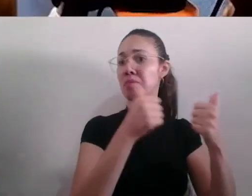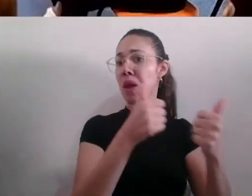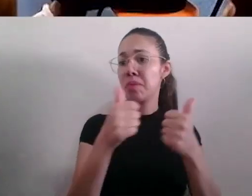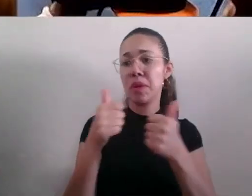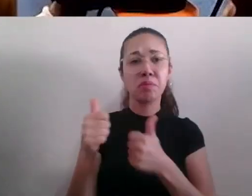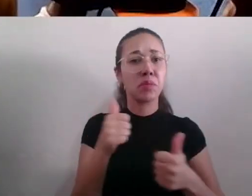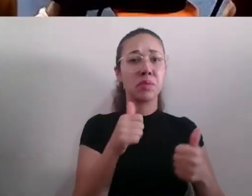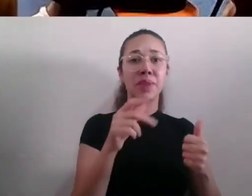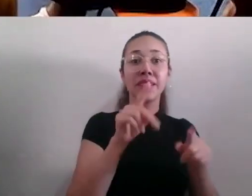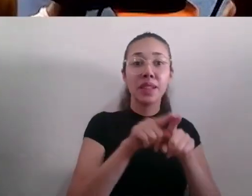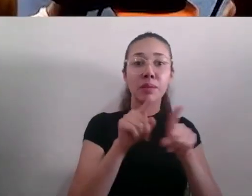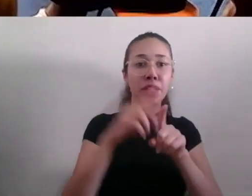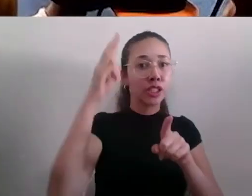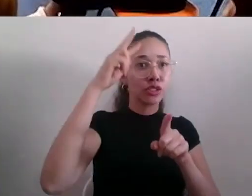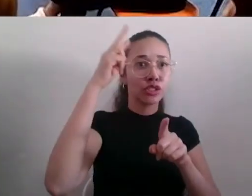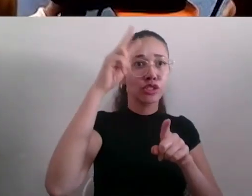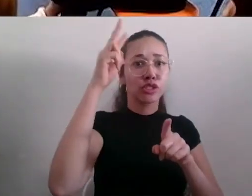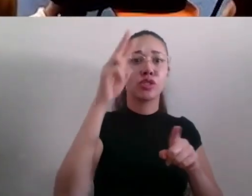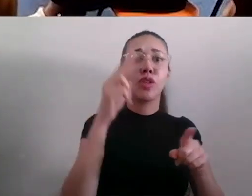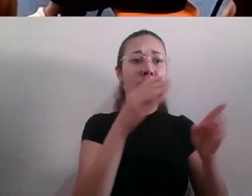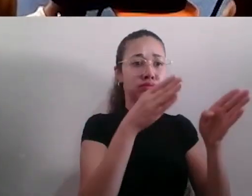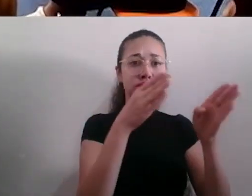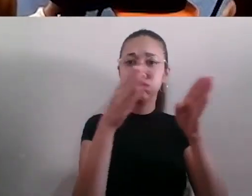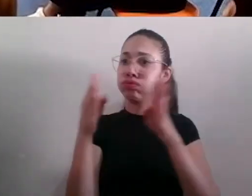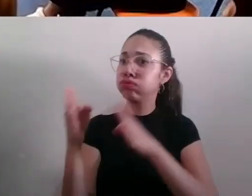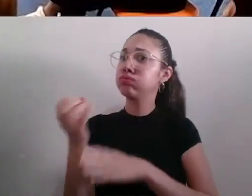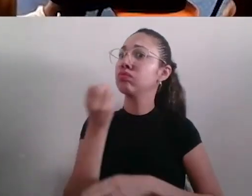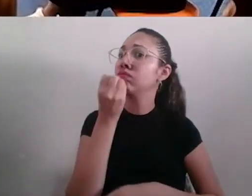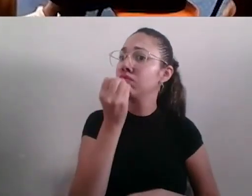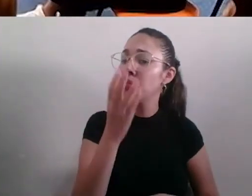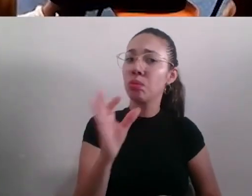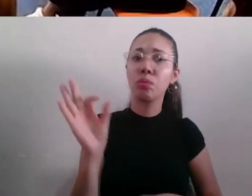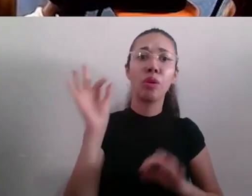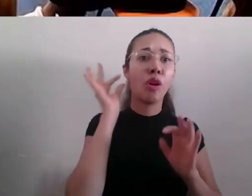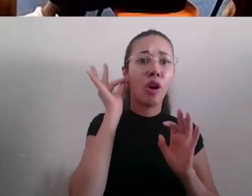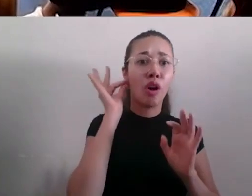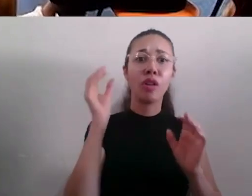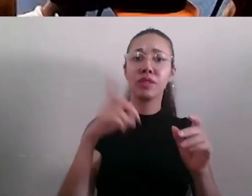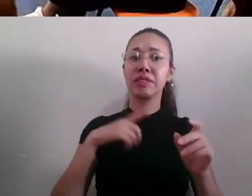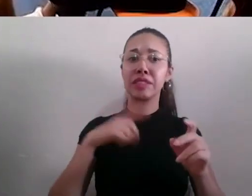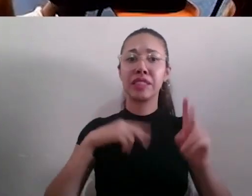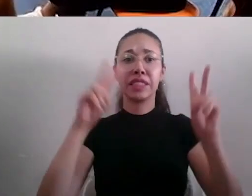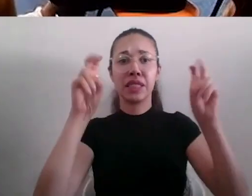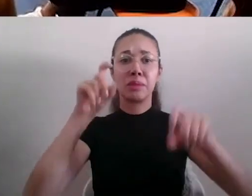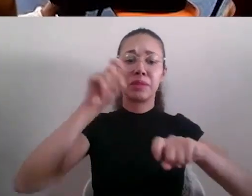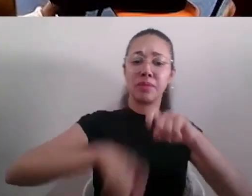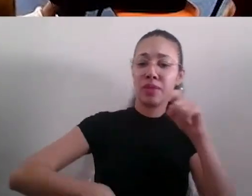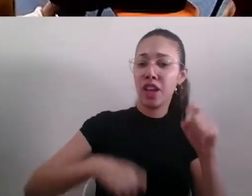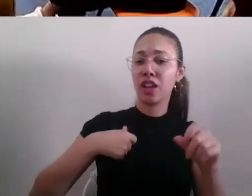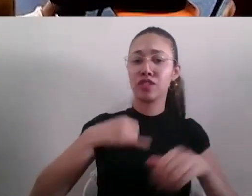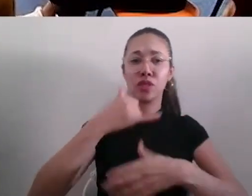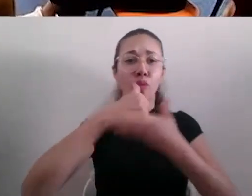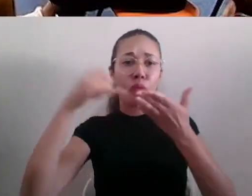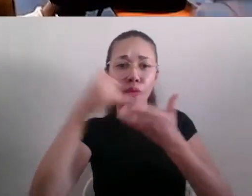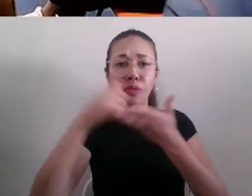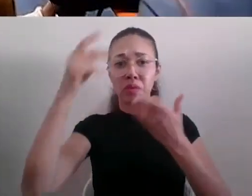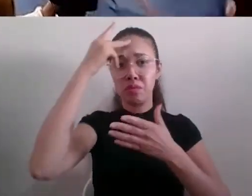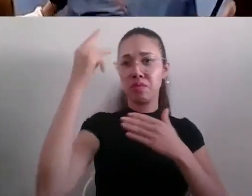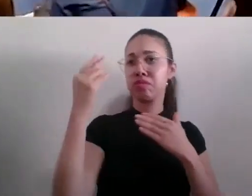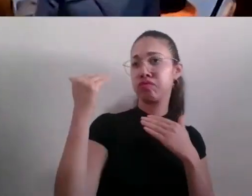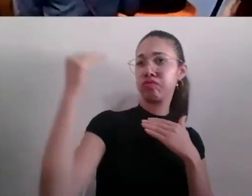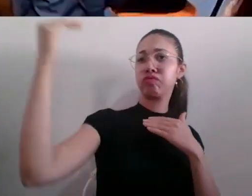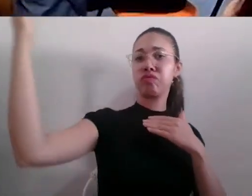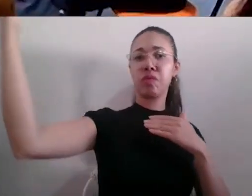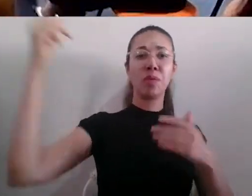A história é excelente. A história em si é excelente. É uma história que envolve sexo e drogas e pessoas glamourosas e os anos 70